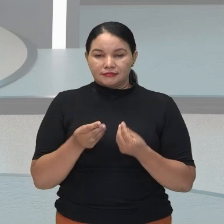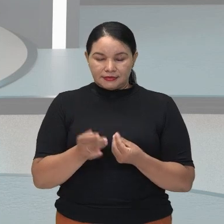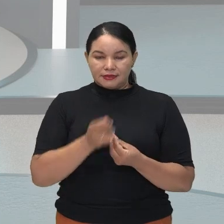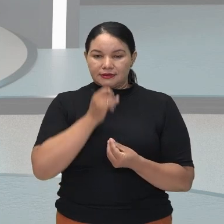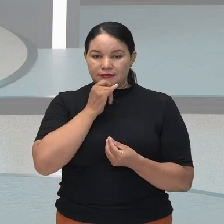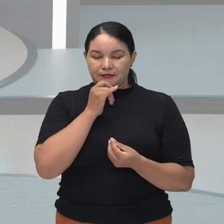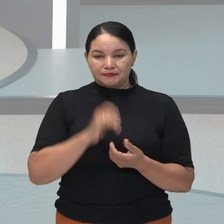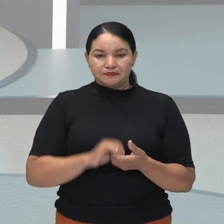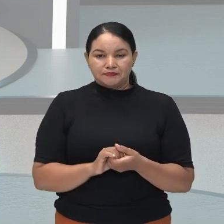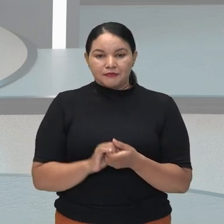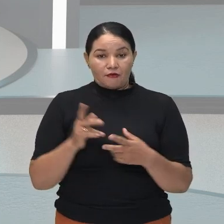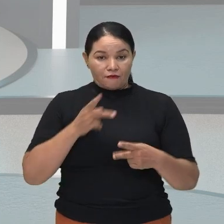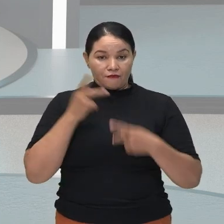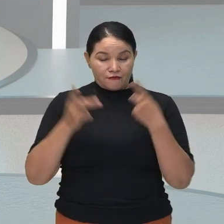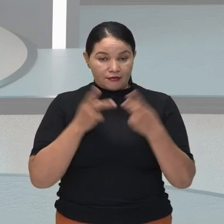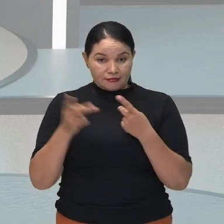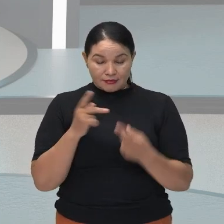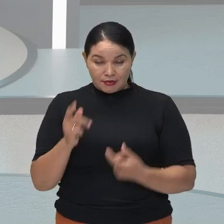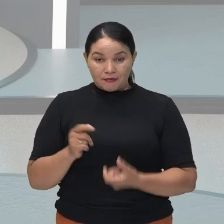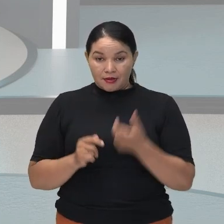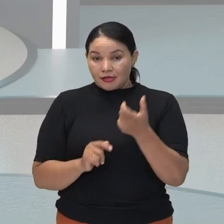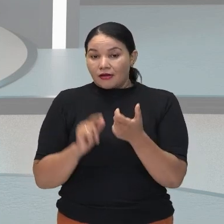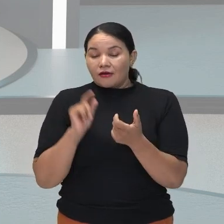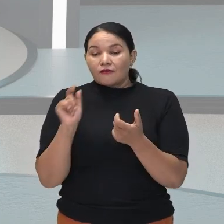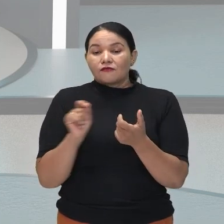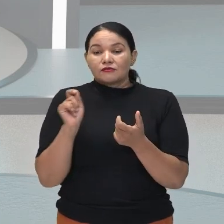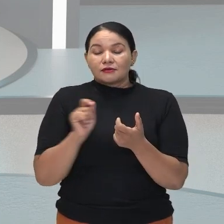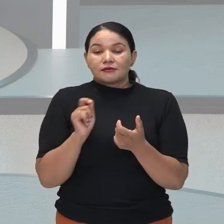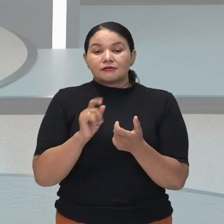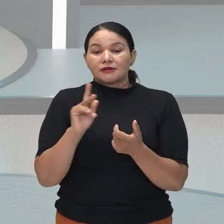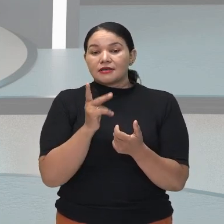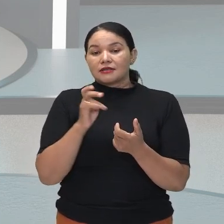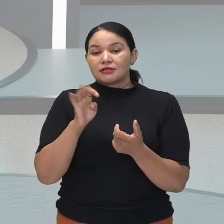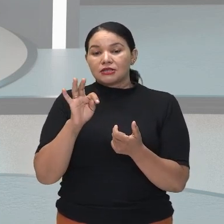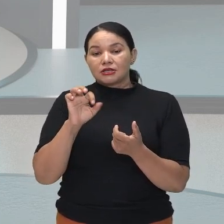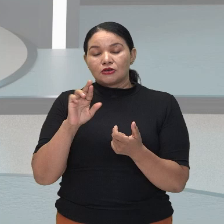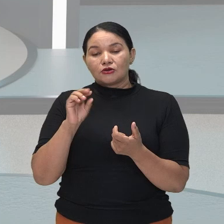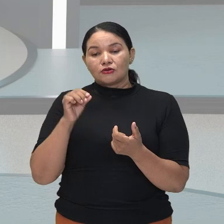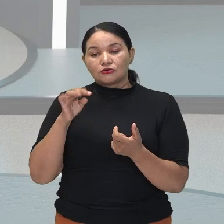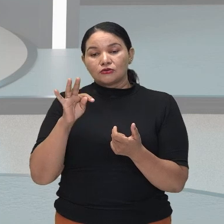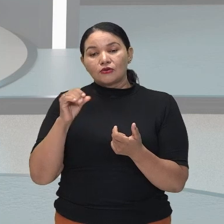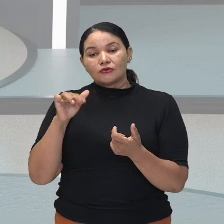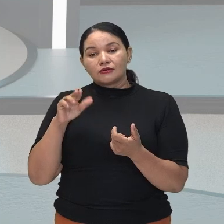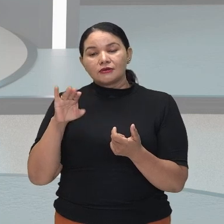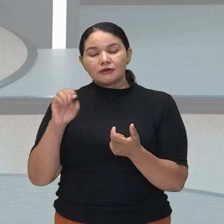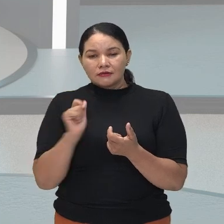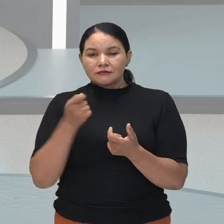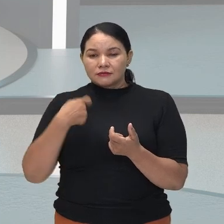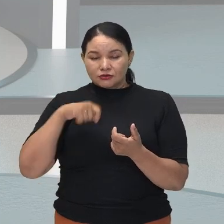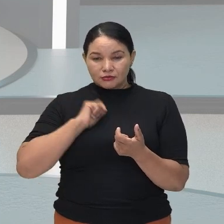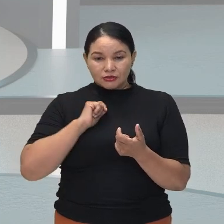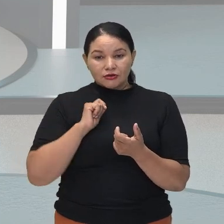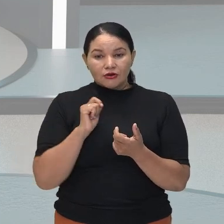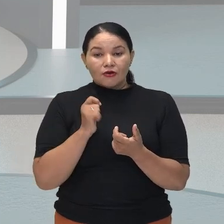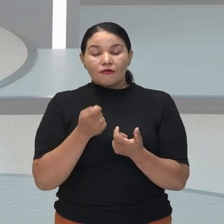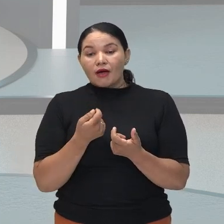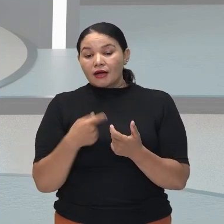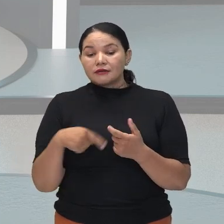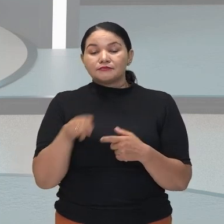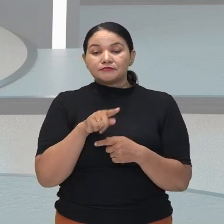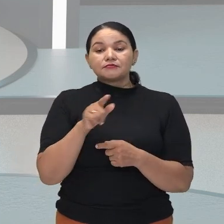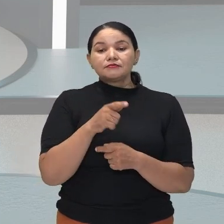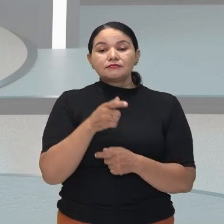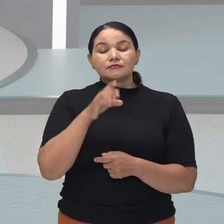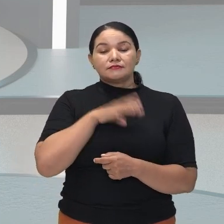estamos falando de certa palavra heterotônica no espanhol, a sílaba tônica dela no português é